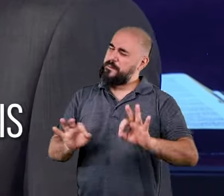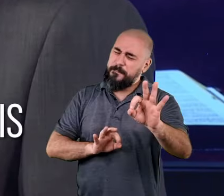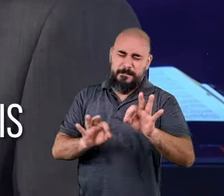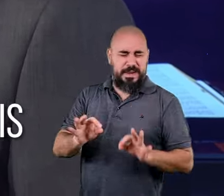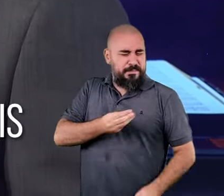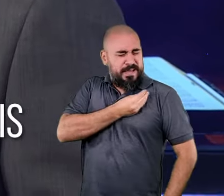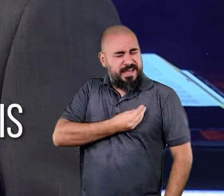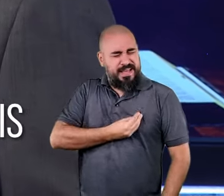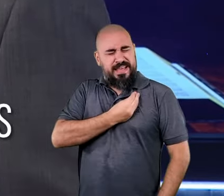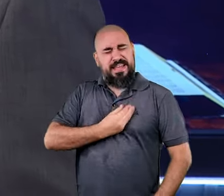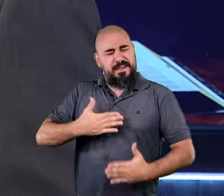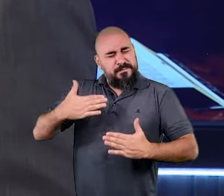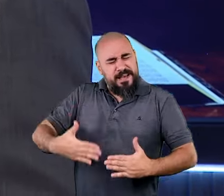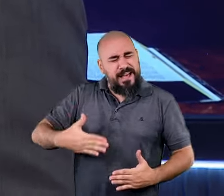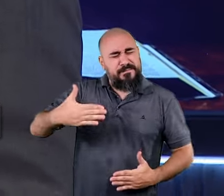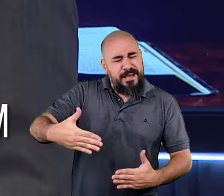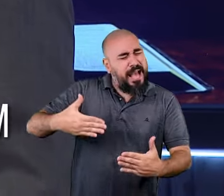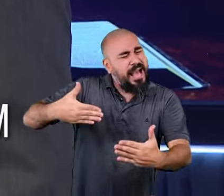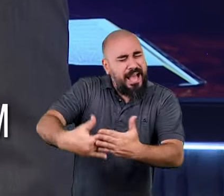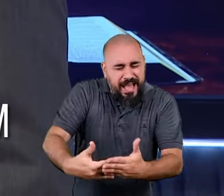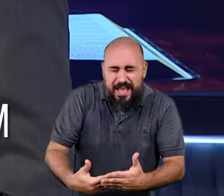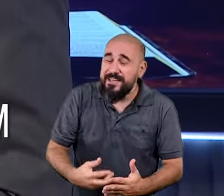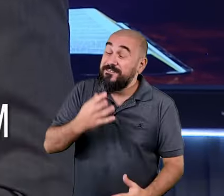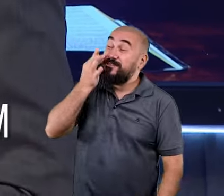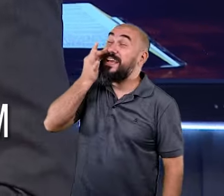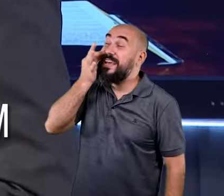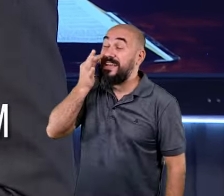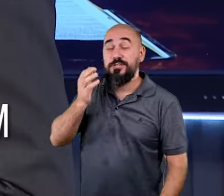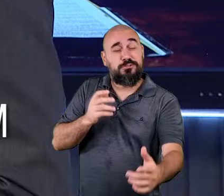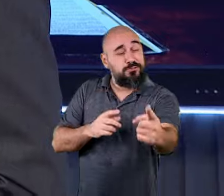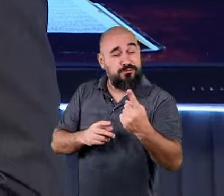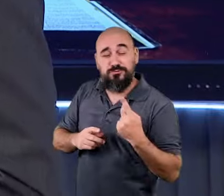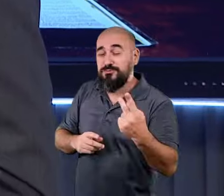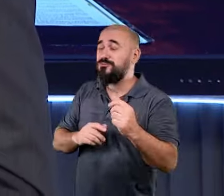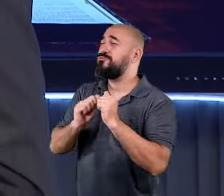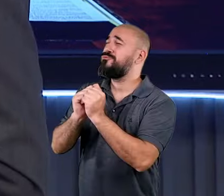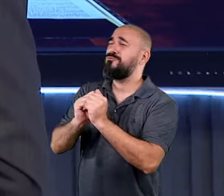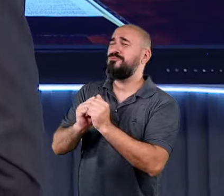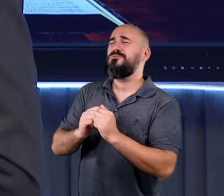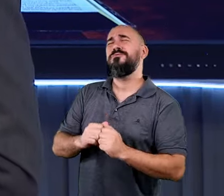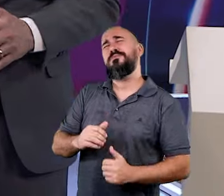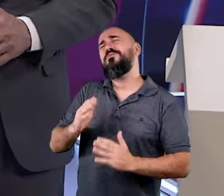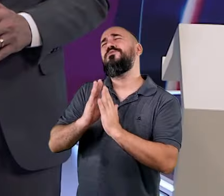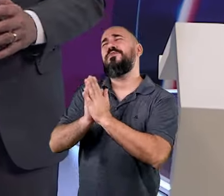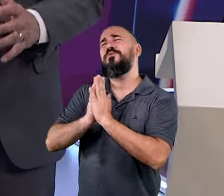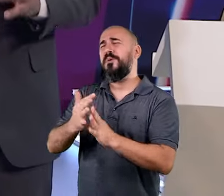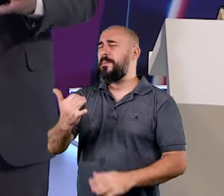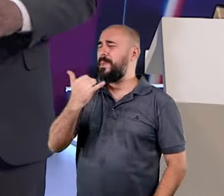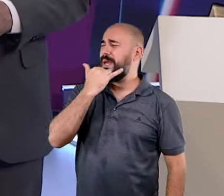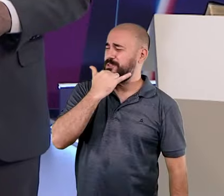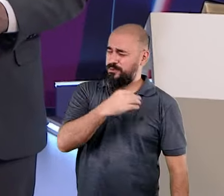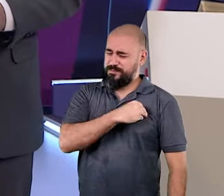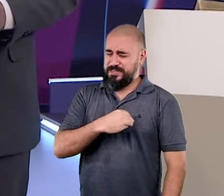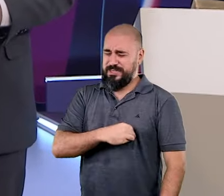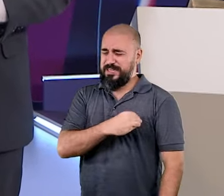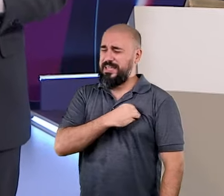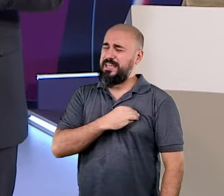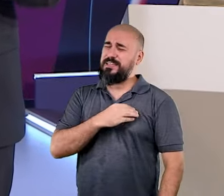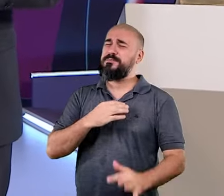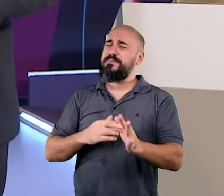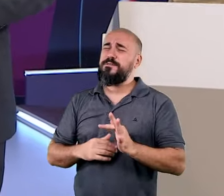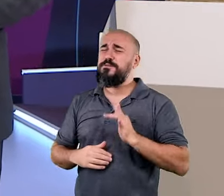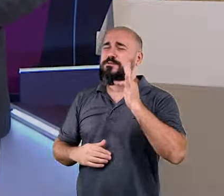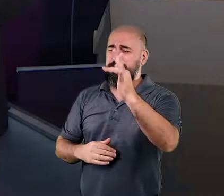esse dia, que a nossa vida seja agora purificada, os nossos pecados sejam perdoados e o nosso rosto seja levantado para